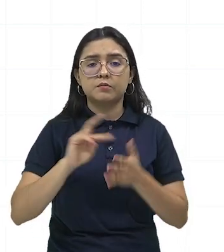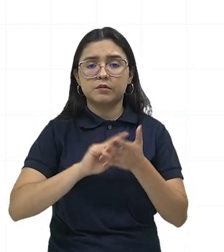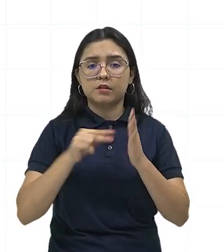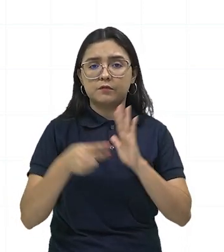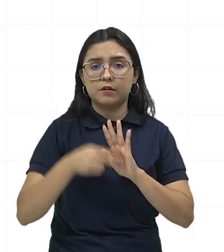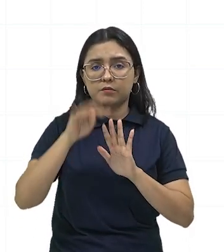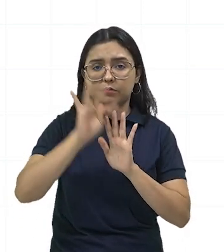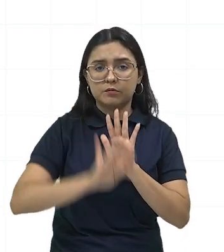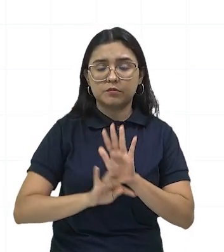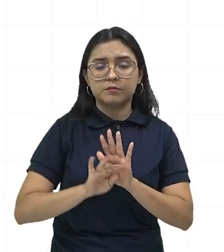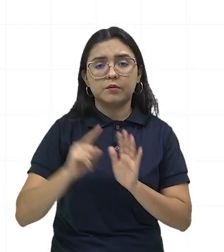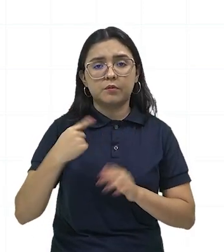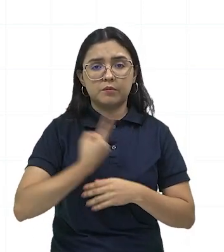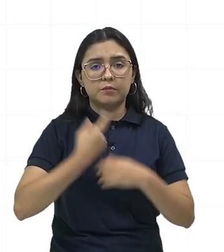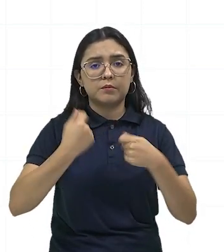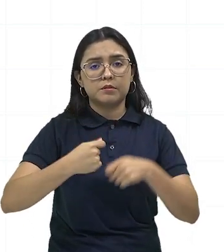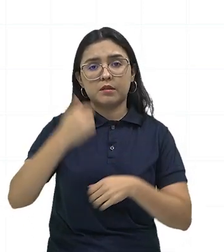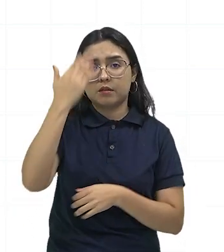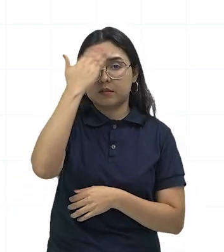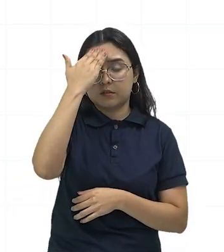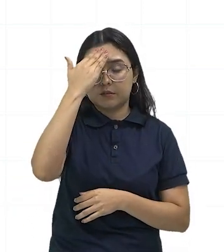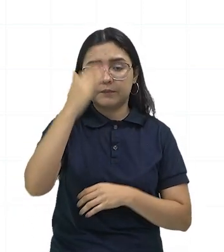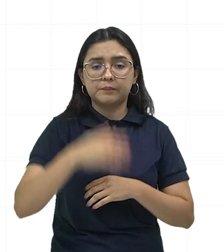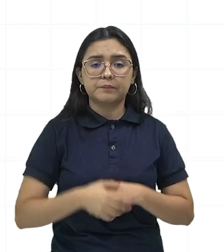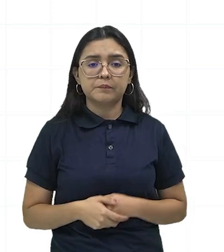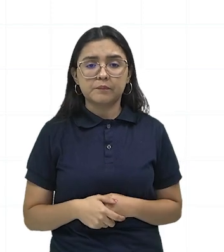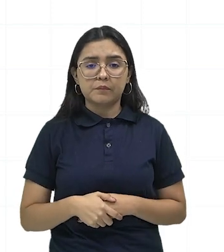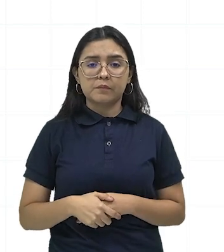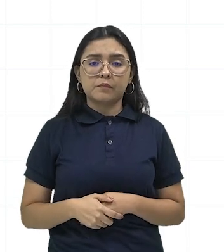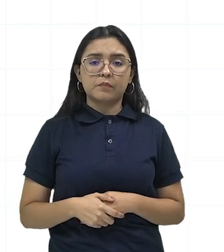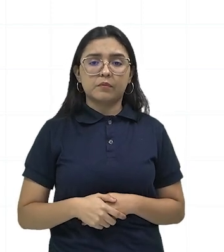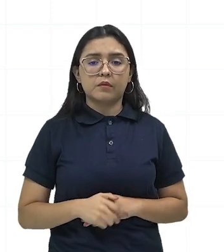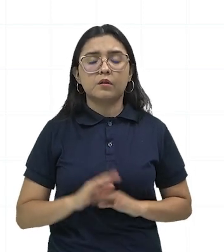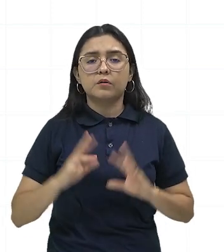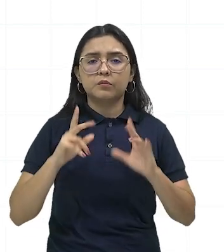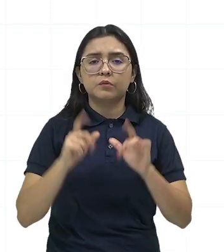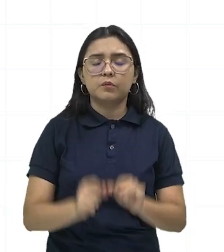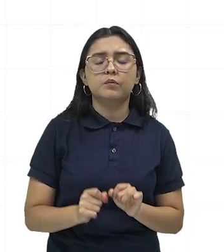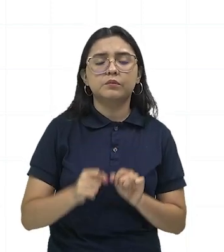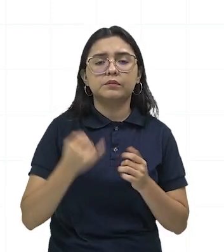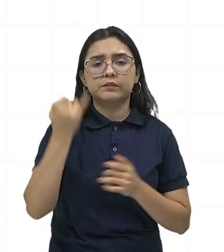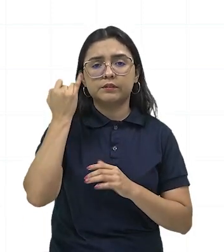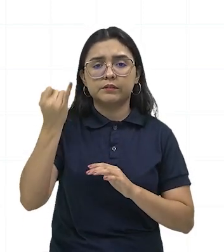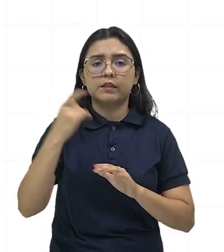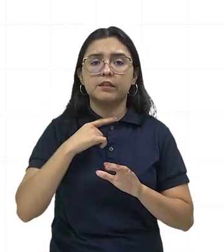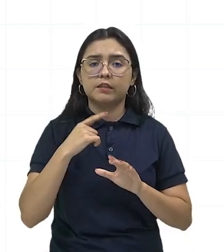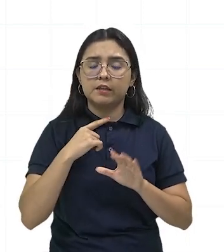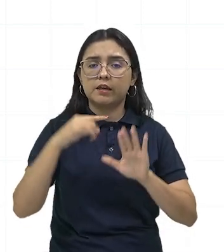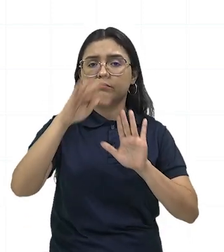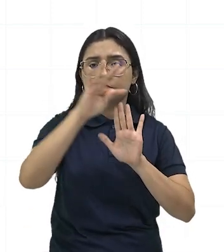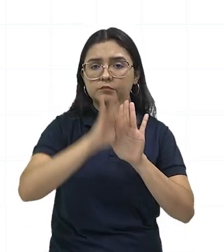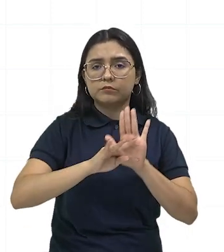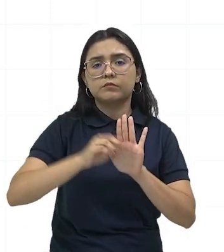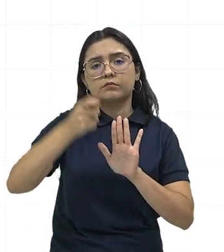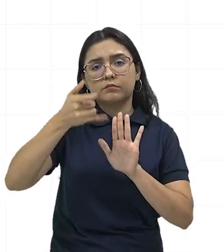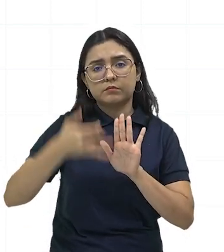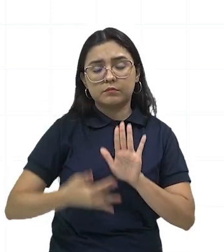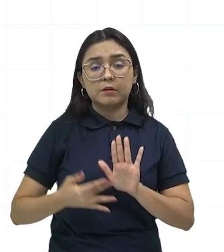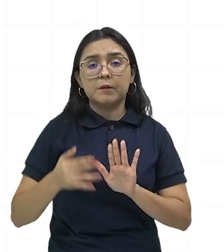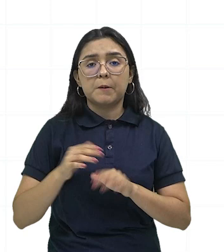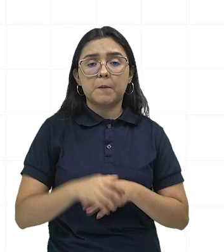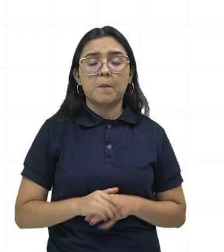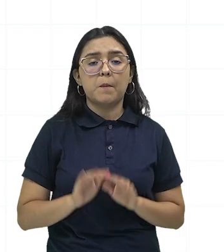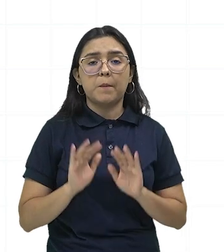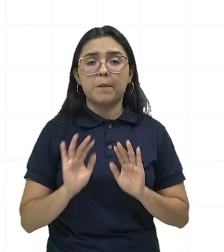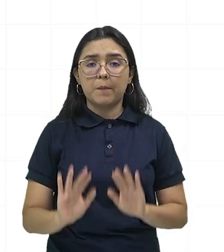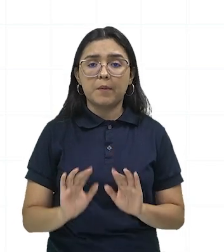obra. É isso que a gente precisa entender, que nós temos um significado global. Todas as ideias que são desenvolvidas ao longo de todo o texto. Mas